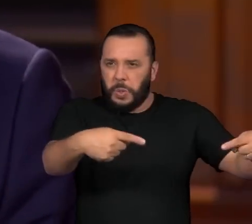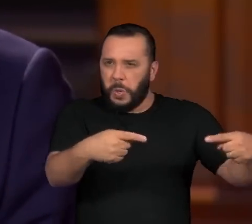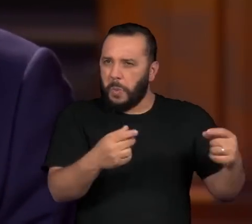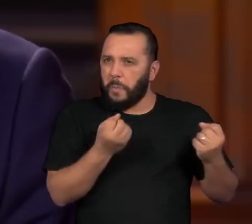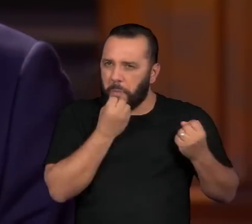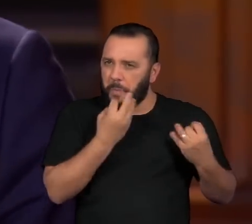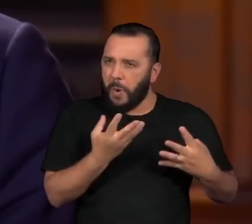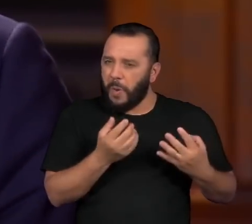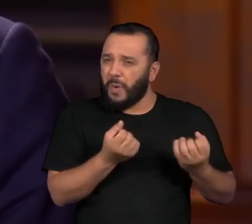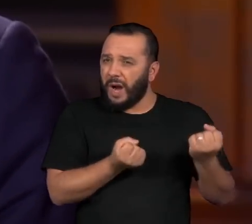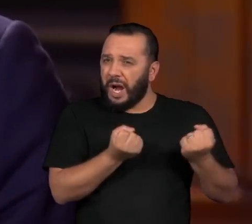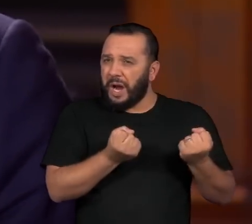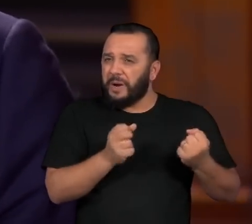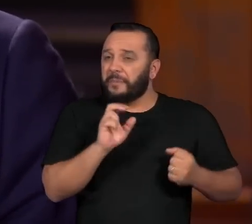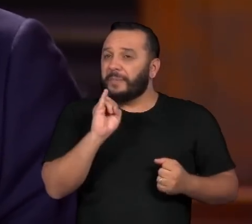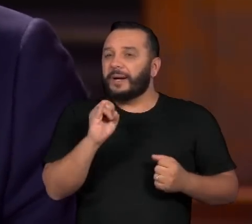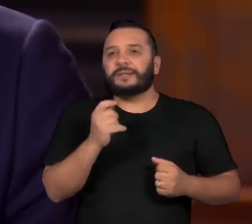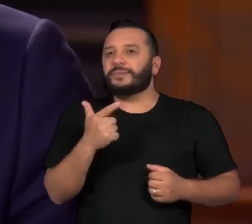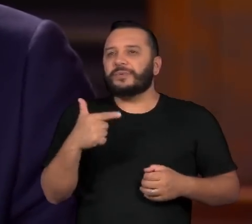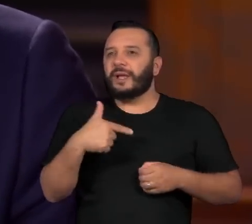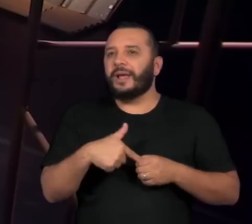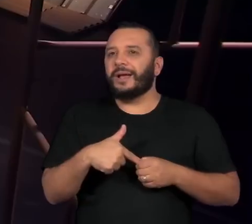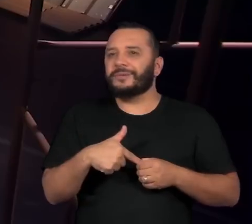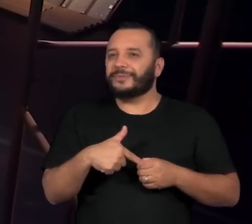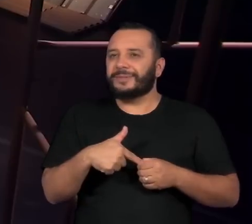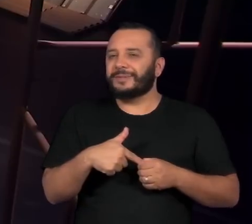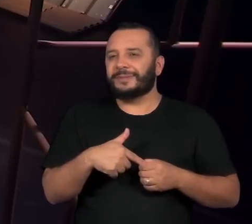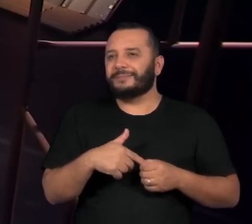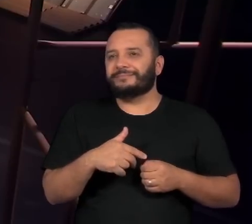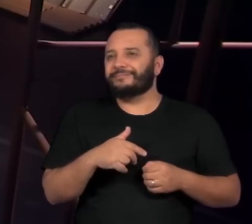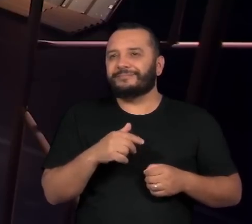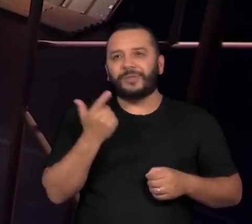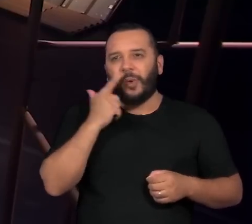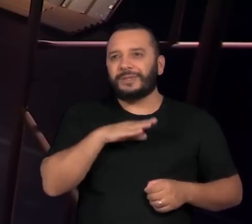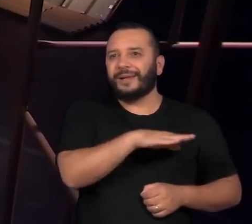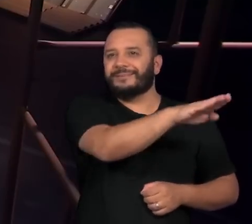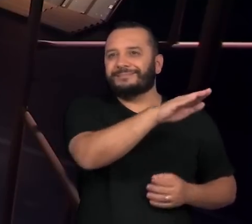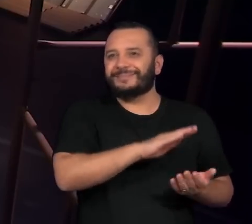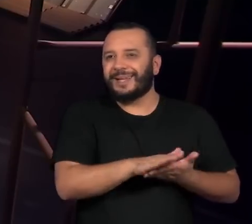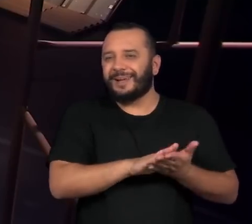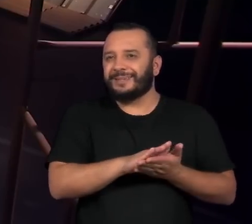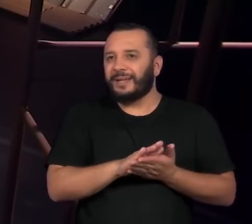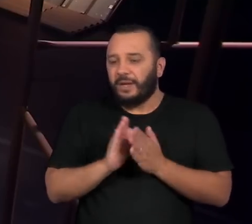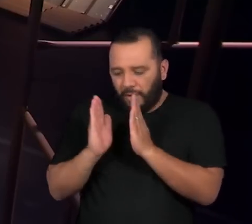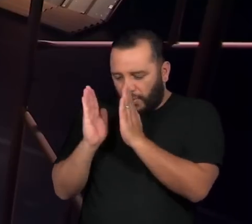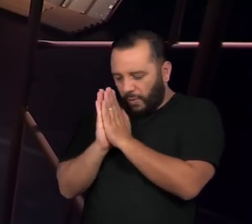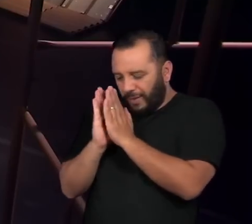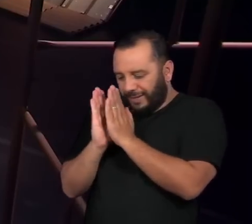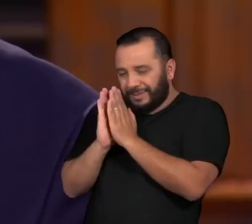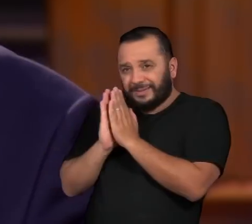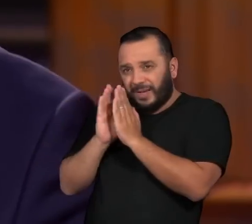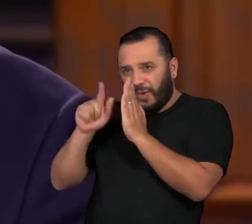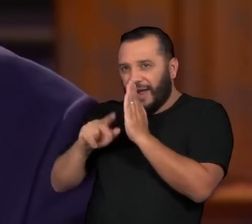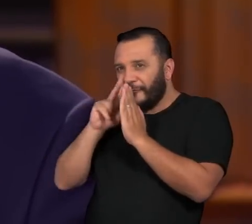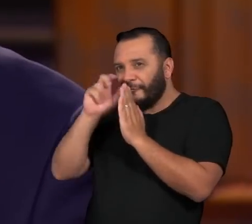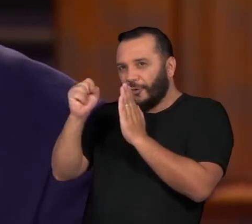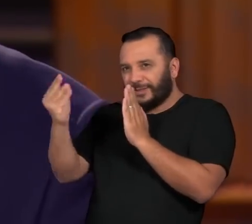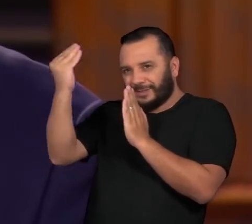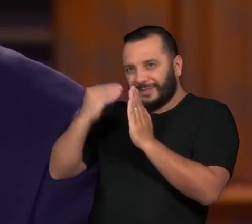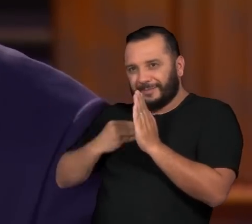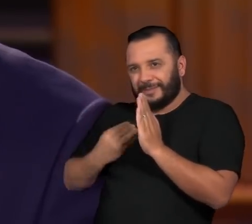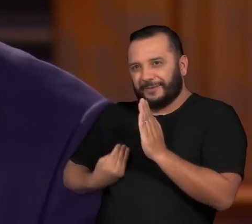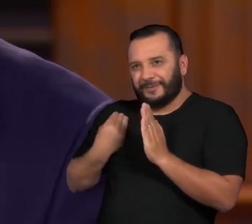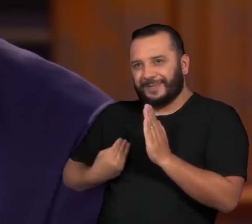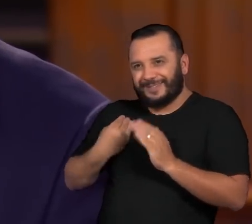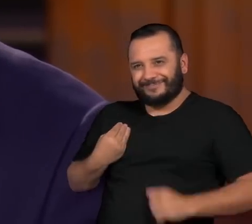trinques. Mas se você não tem o combustível, você não vai para lugar nenhum. A oração, ela é combustível e é bússola. Então, na nossa vida,